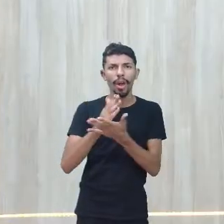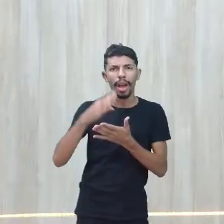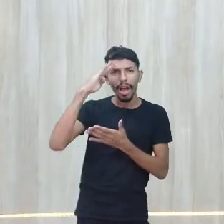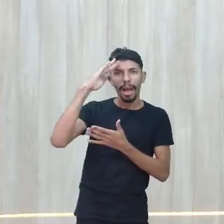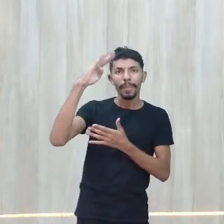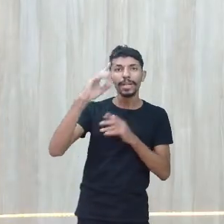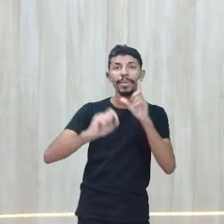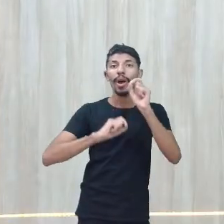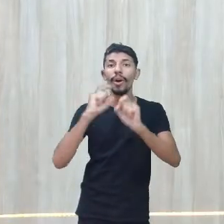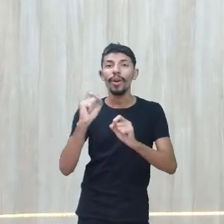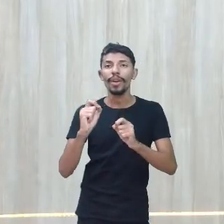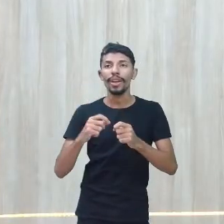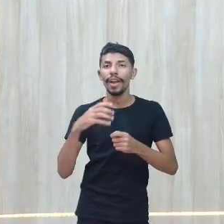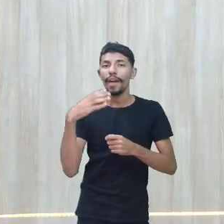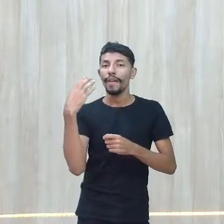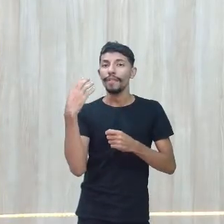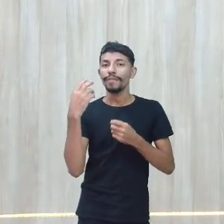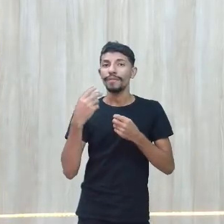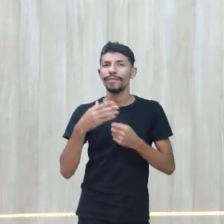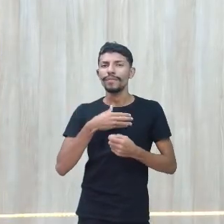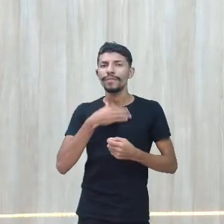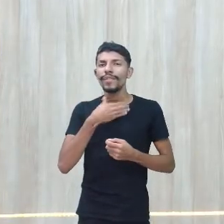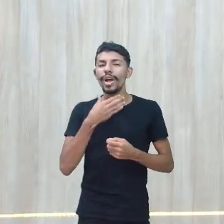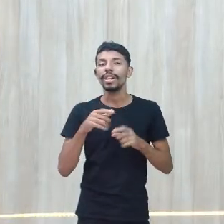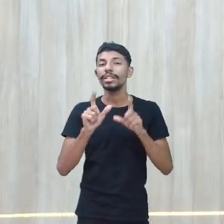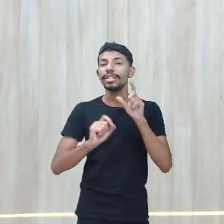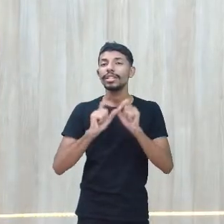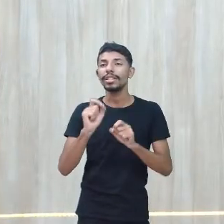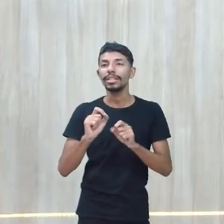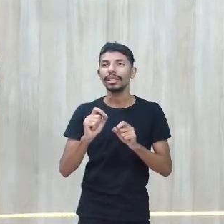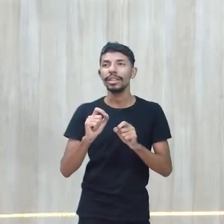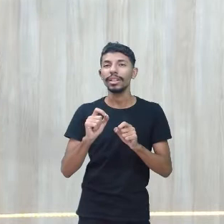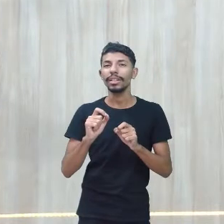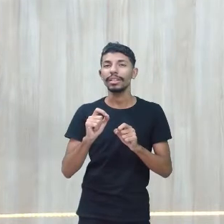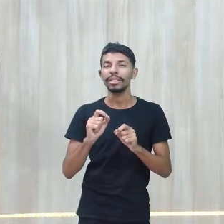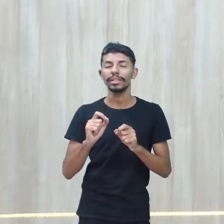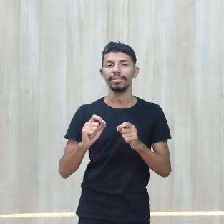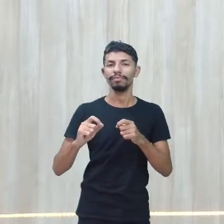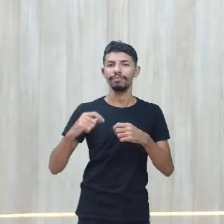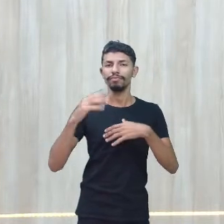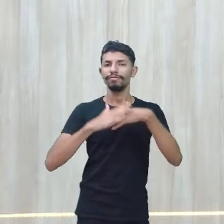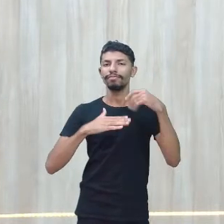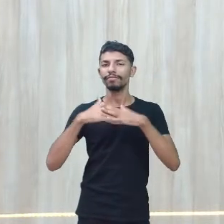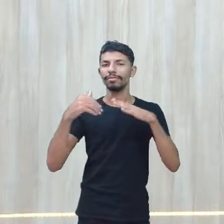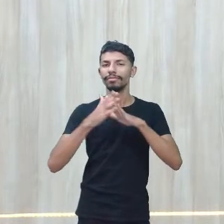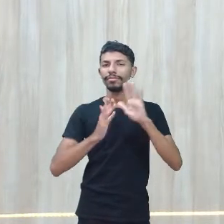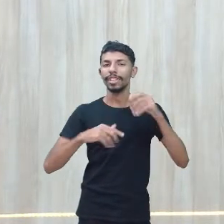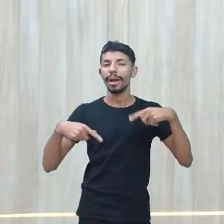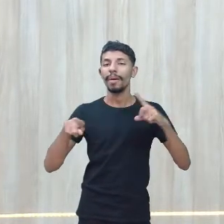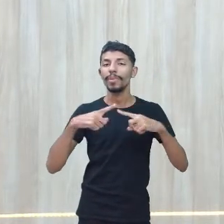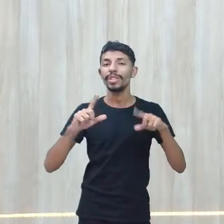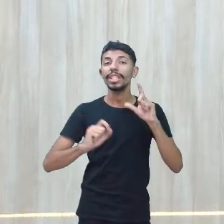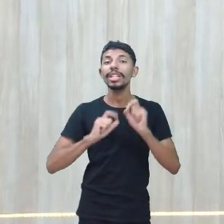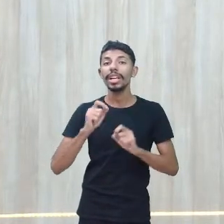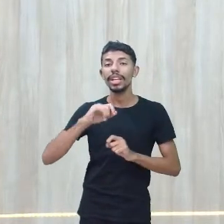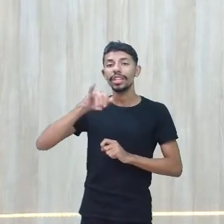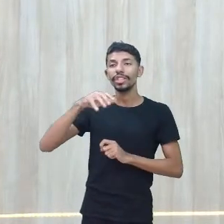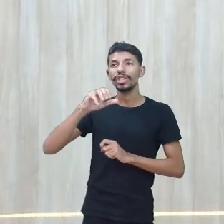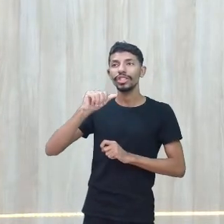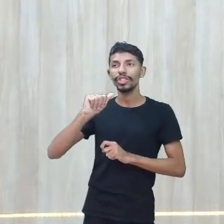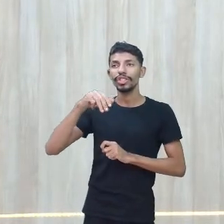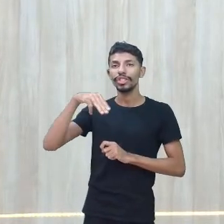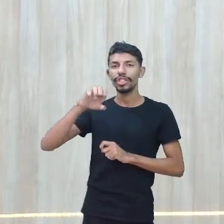vozes e artista desse período, ele é James Brown. Né? Se você não conhece, vá